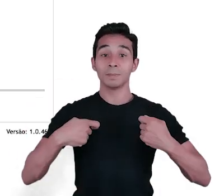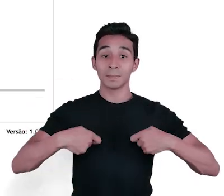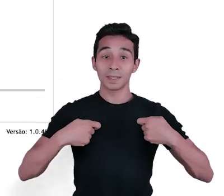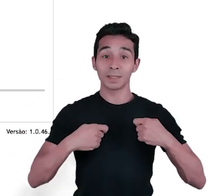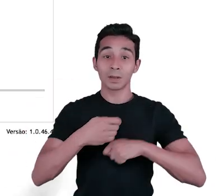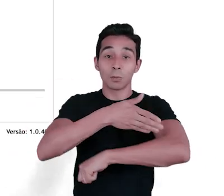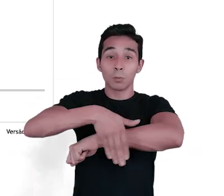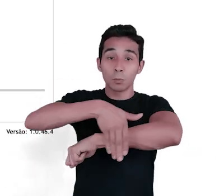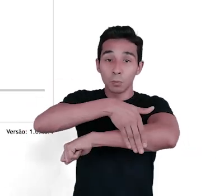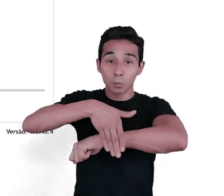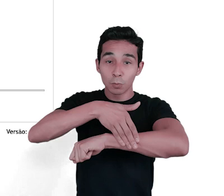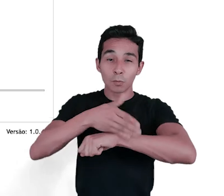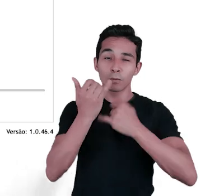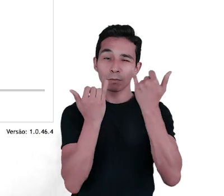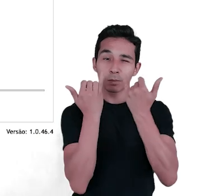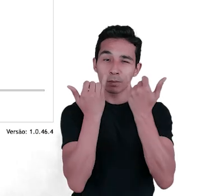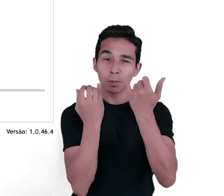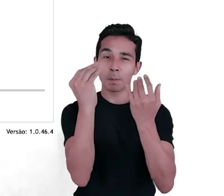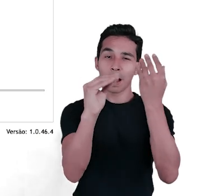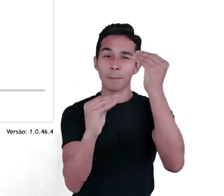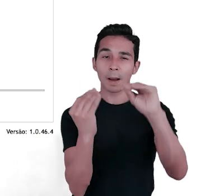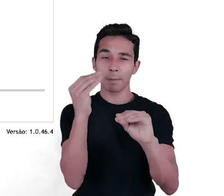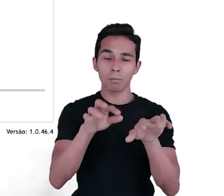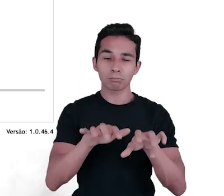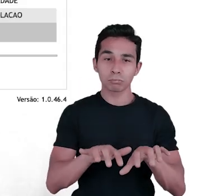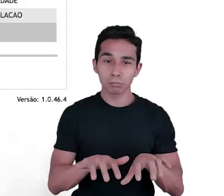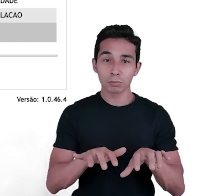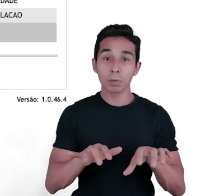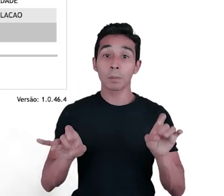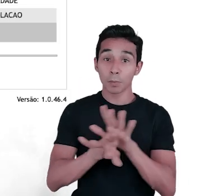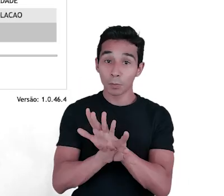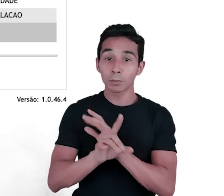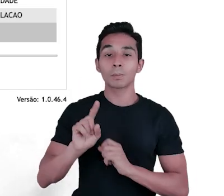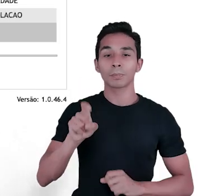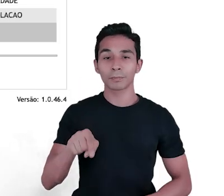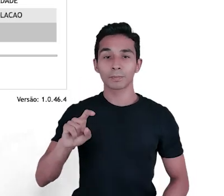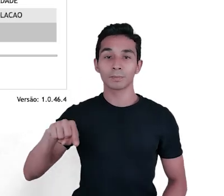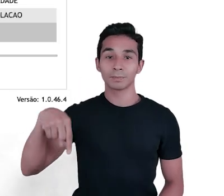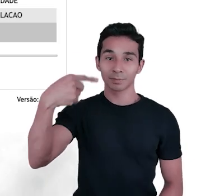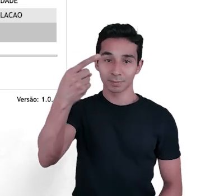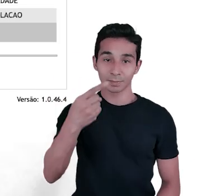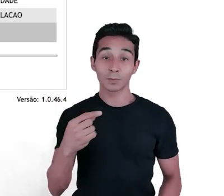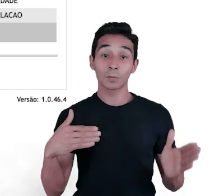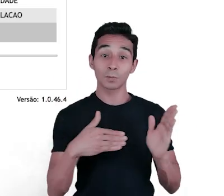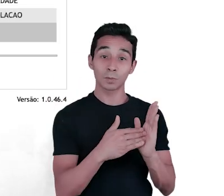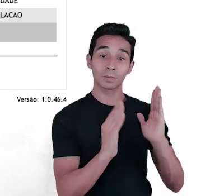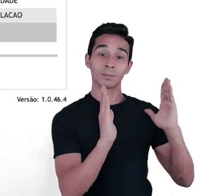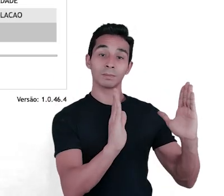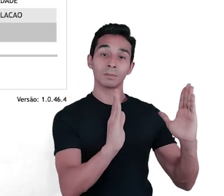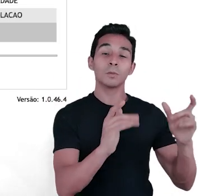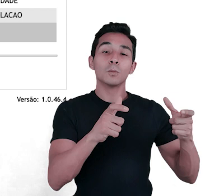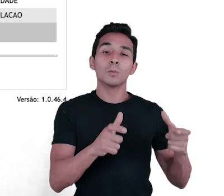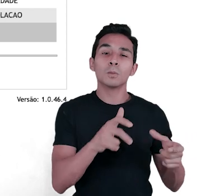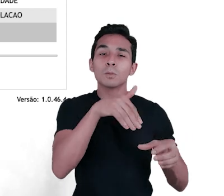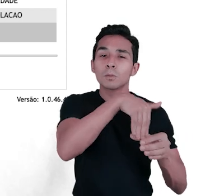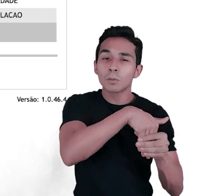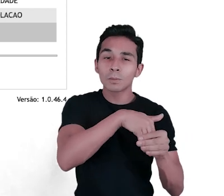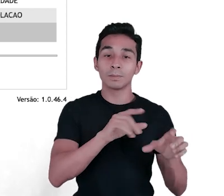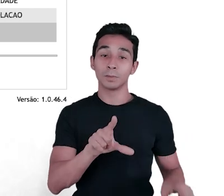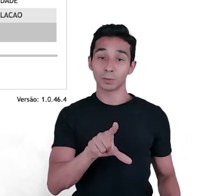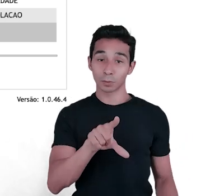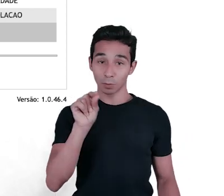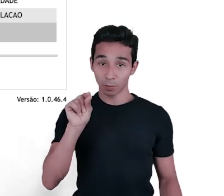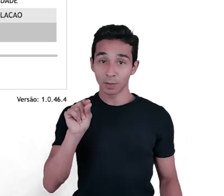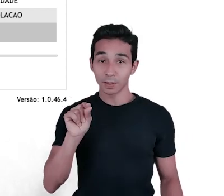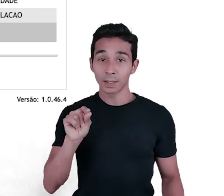seu endereço. Após o preenchimento, clique em Próximo. Para a última etapa, escolha seu local de votação.